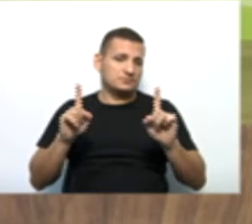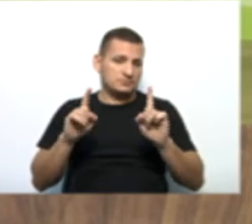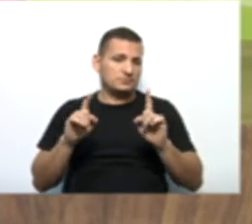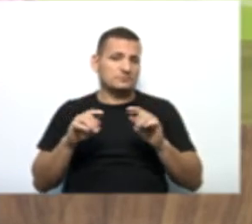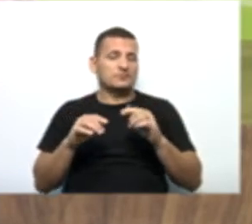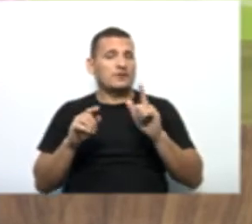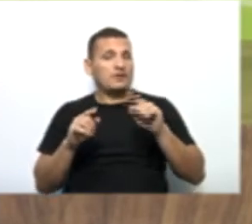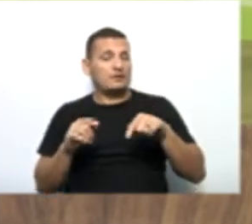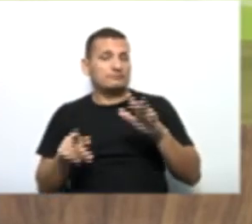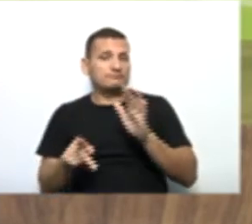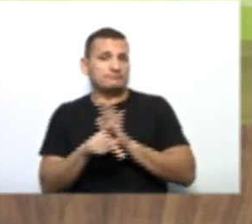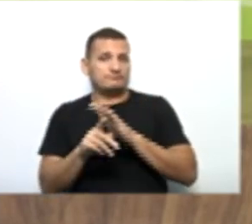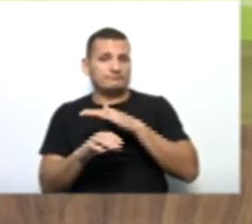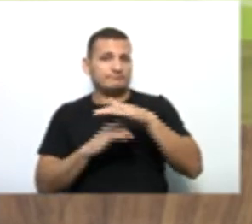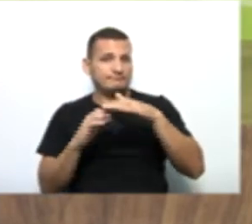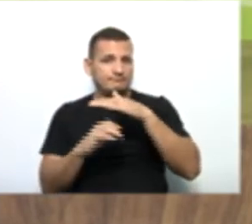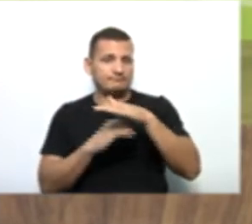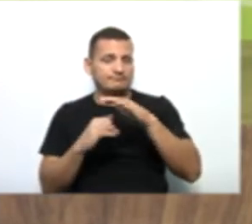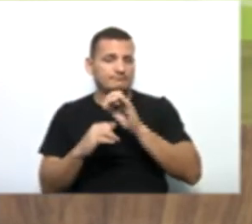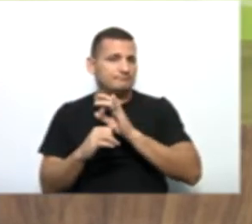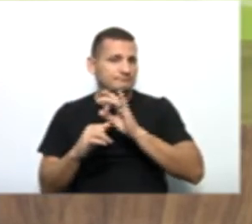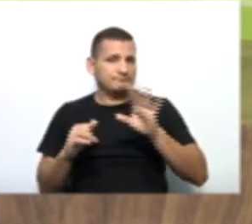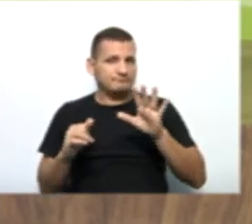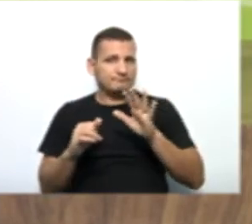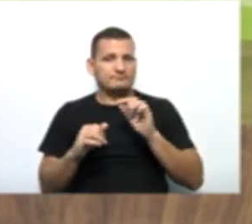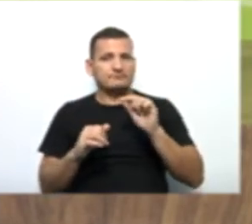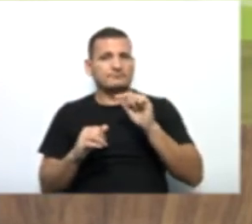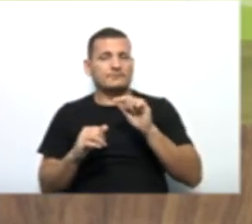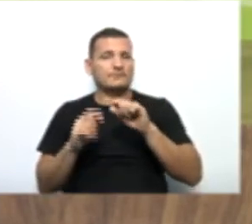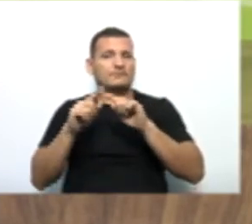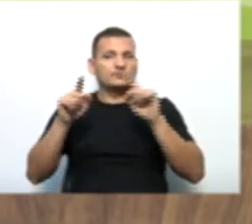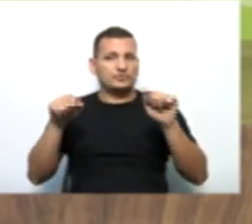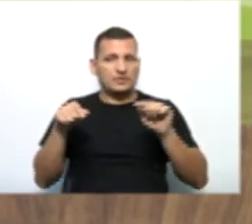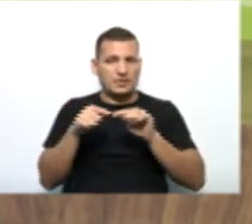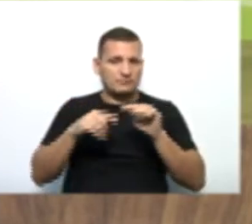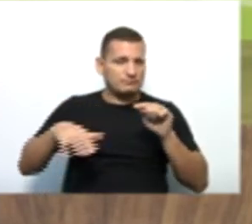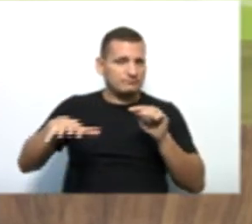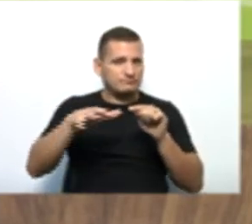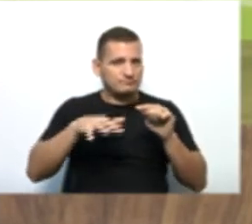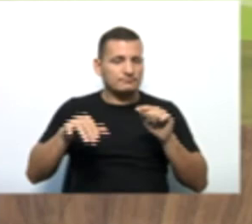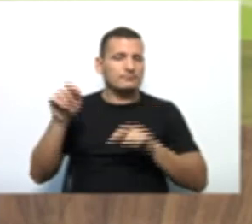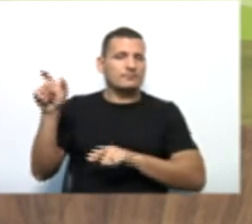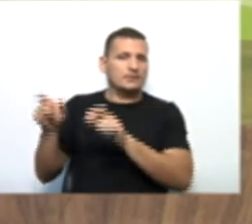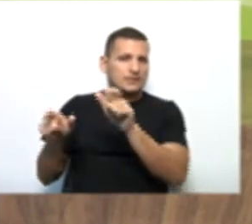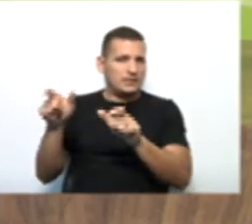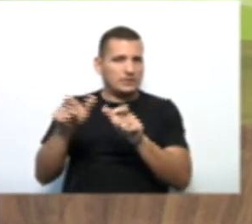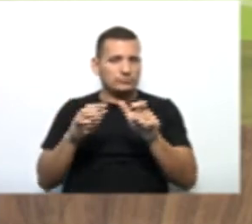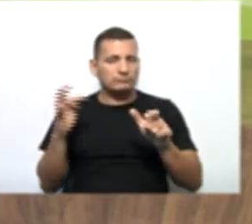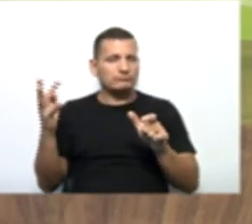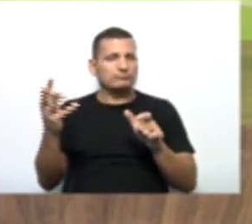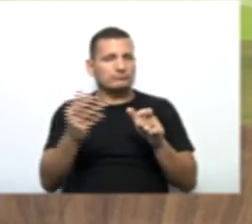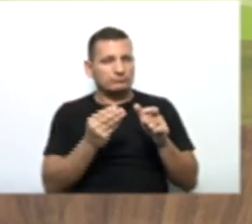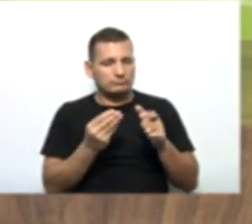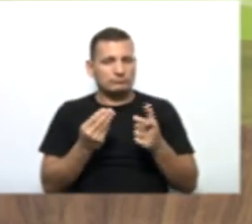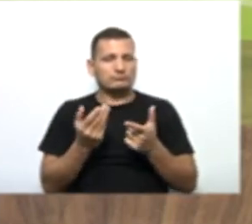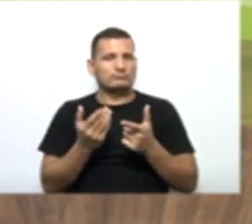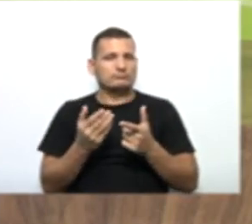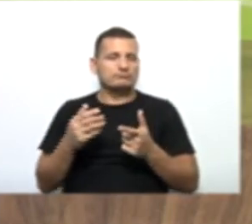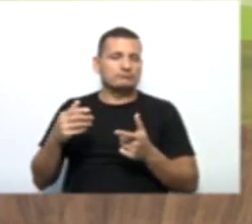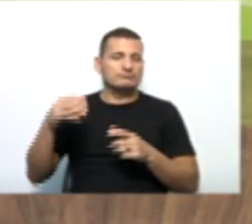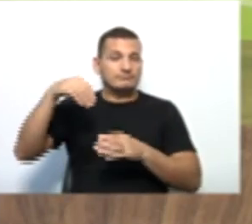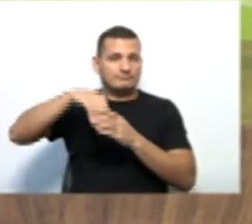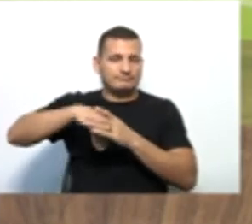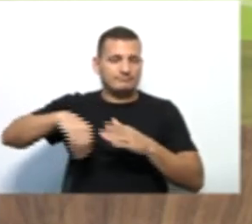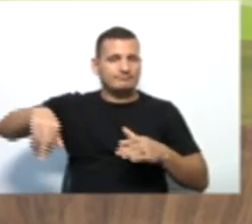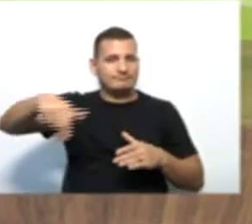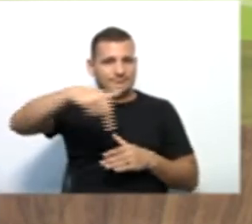feito para as empresas, né? Exatamente para que os colaboradores, os funcionários, os clientes, todo mundo que passa dentro